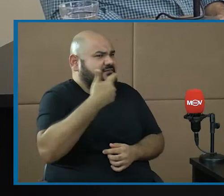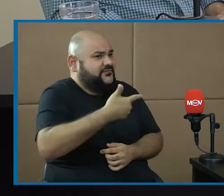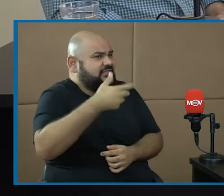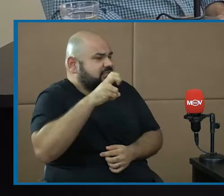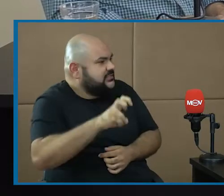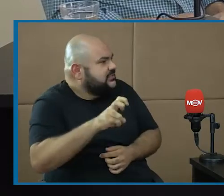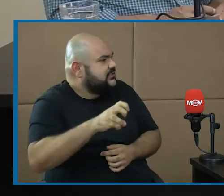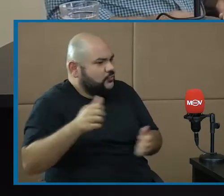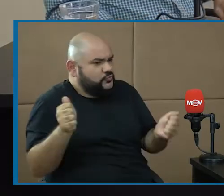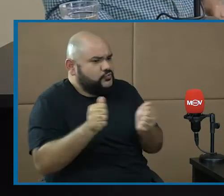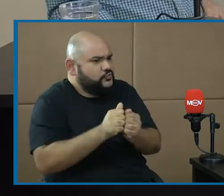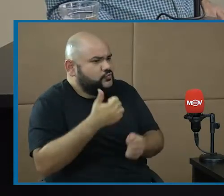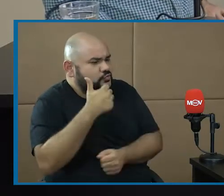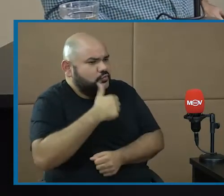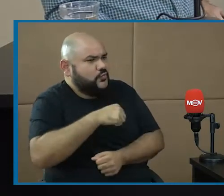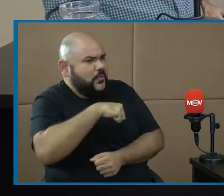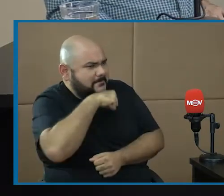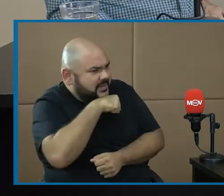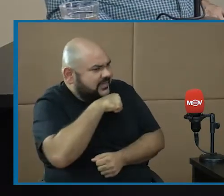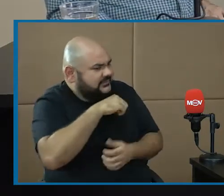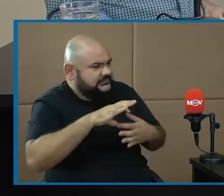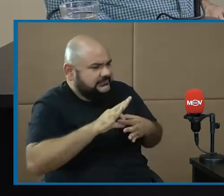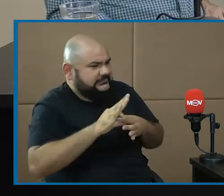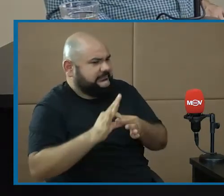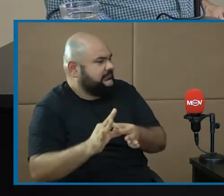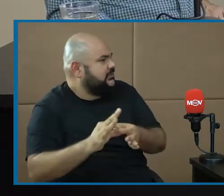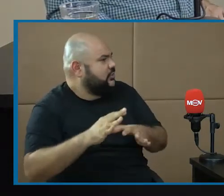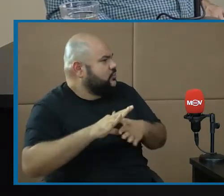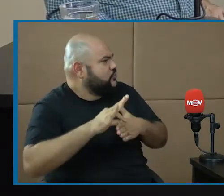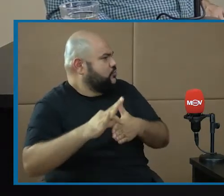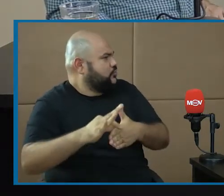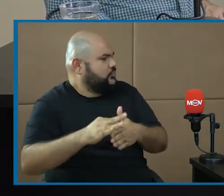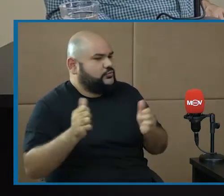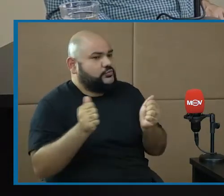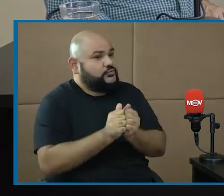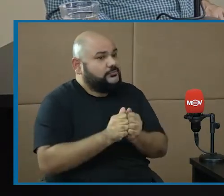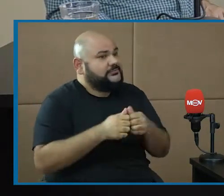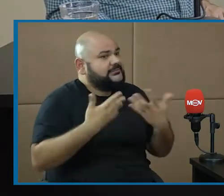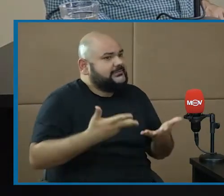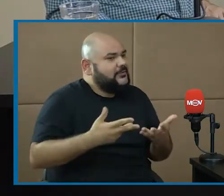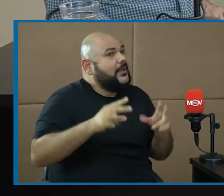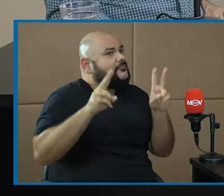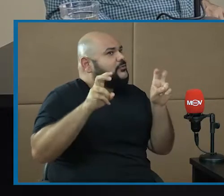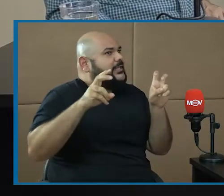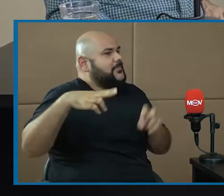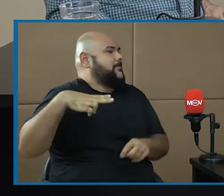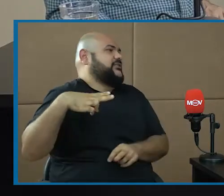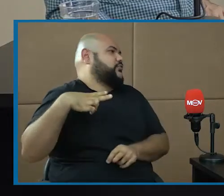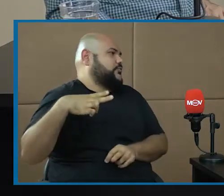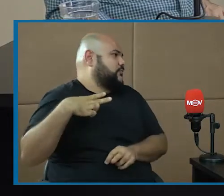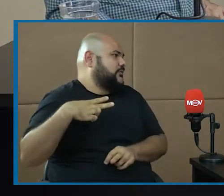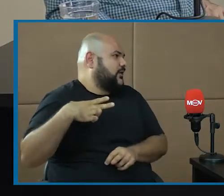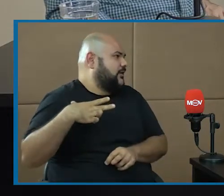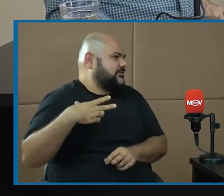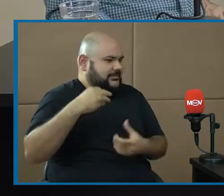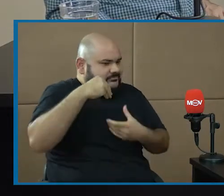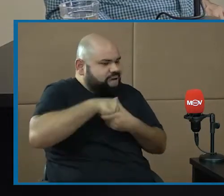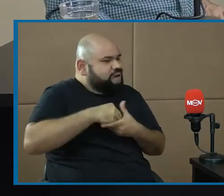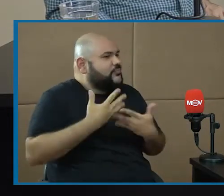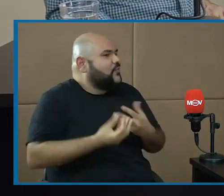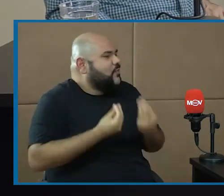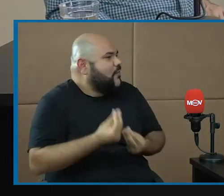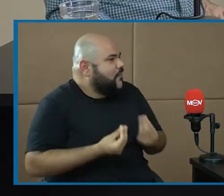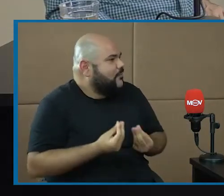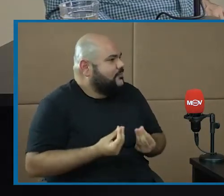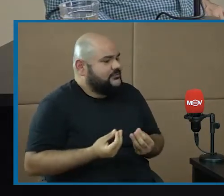mãe? Esquisito, né? Não é? Então são assuntos muito particulares, né, que exigem da autonomia que seja respeitada como cidadão. Então eu vou chegar no